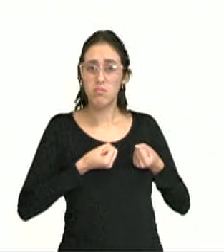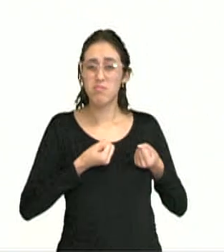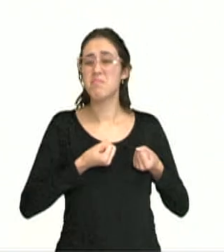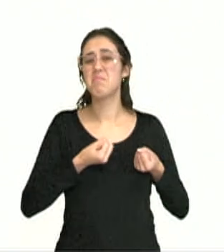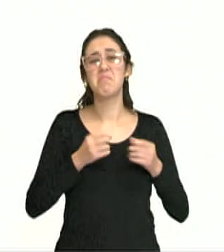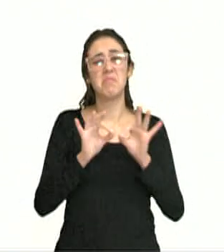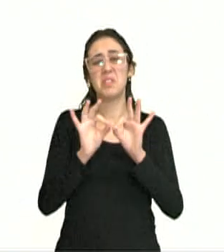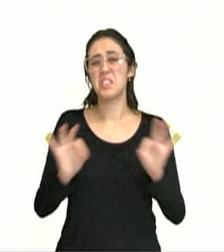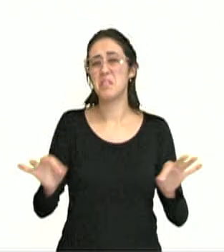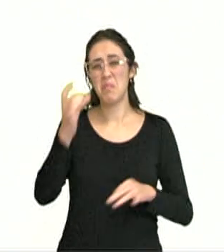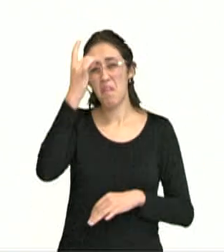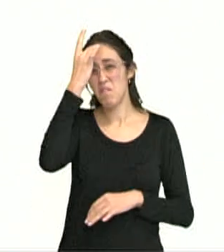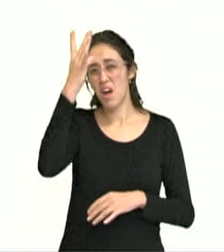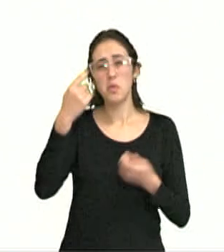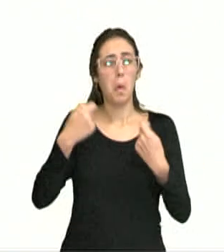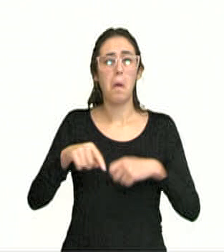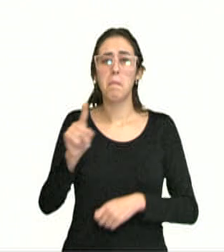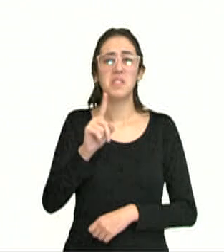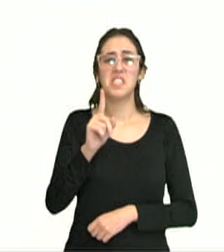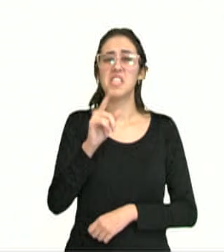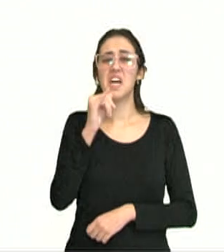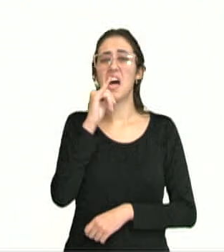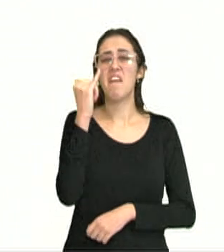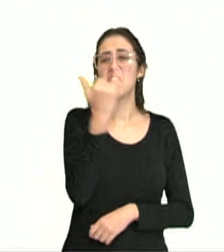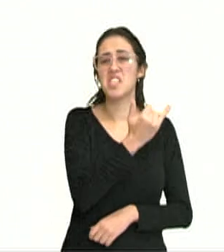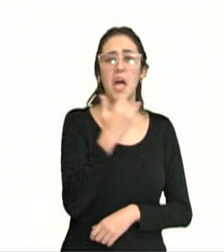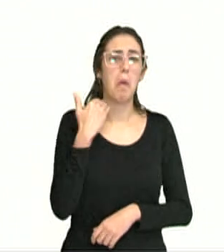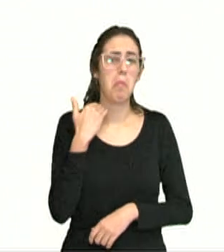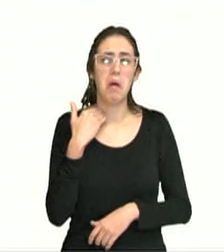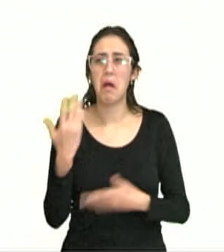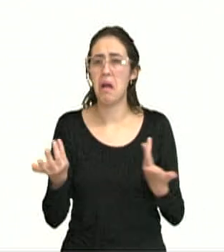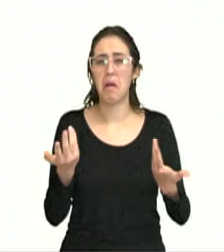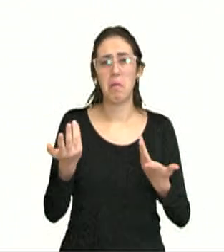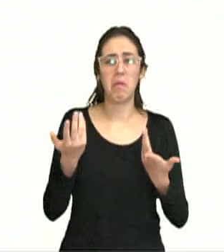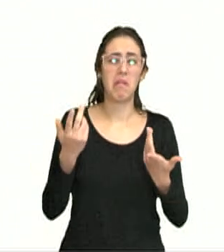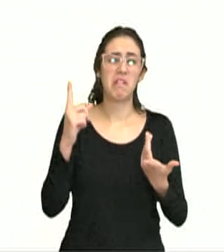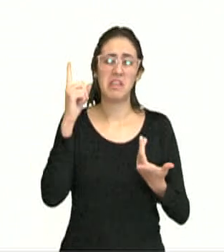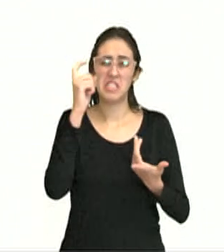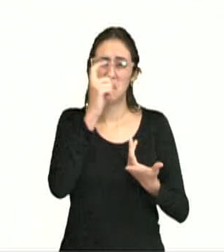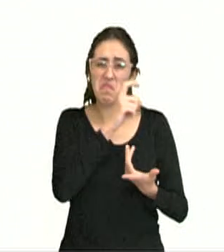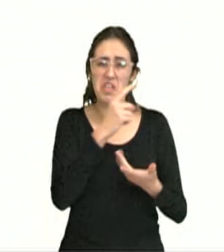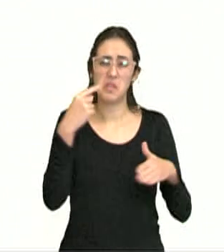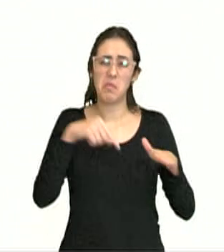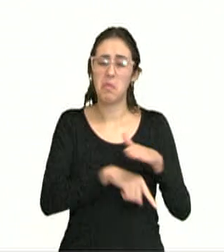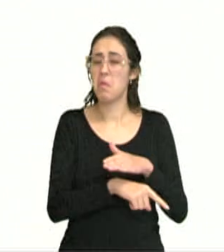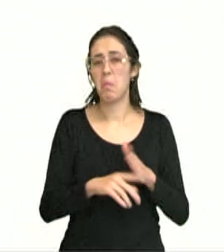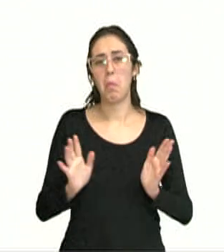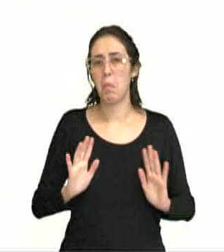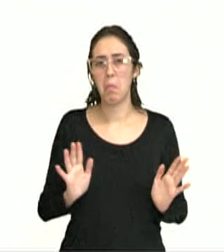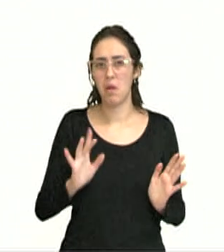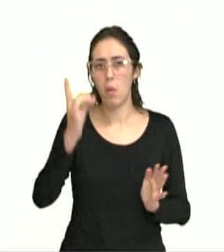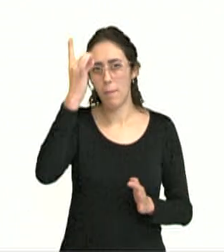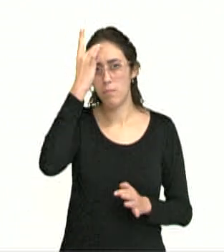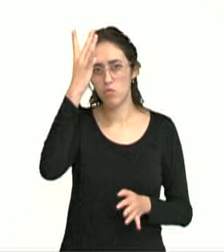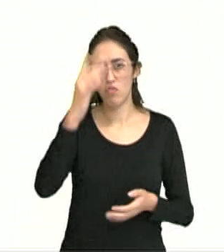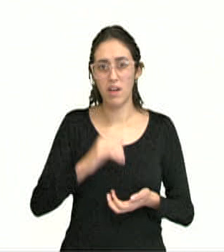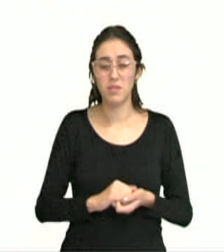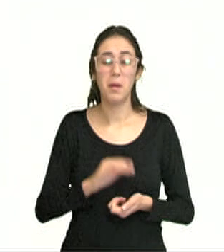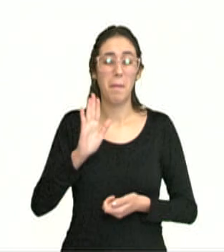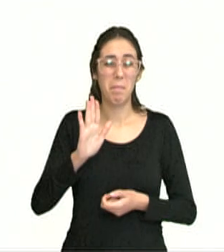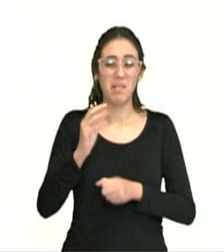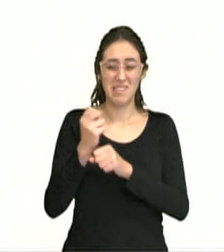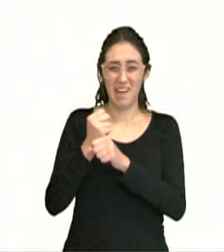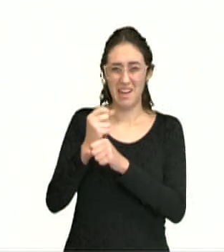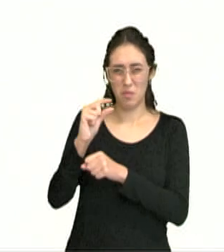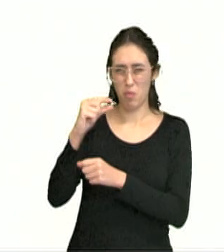Você não precisa avisar, não precisa ter nenhuma sistemática muito mais elaborada para utilizar. Só que nos últimos